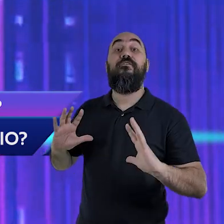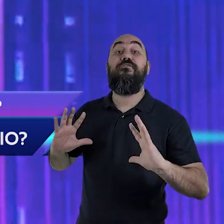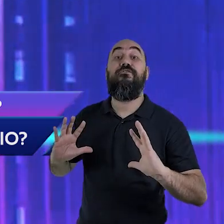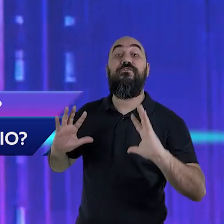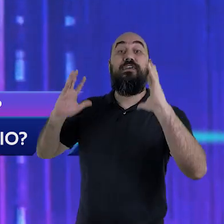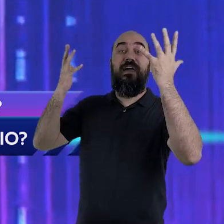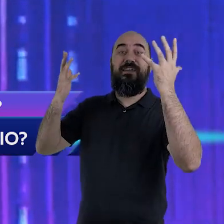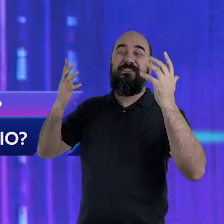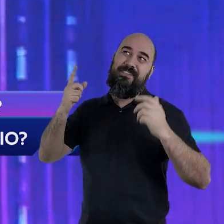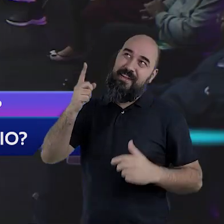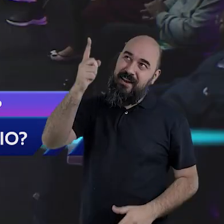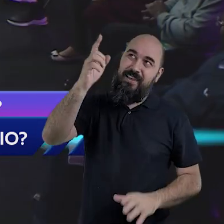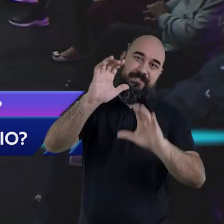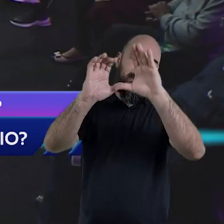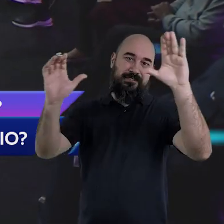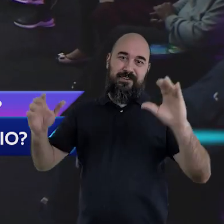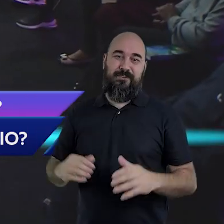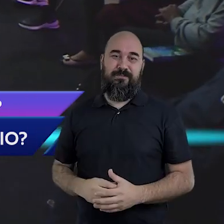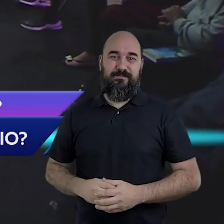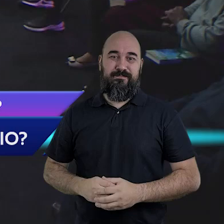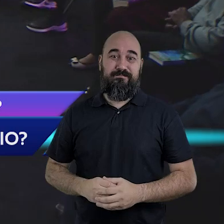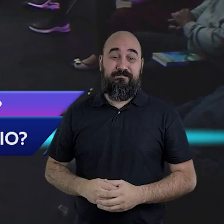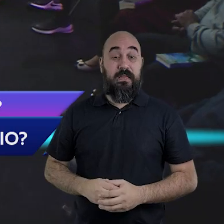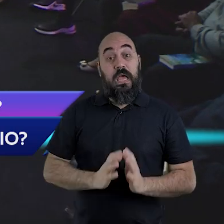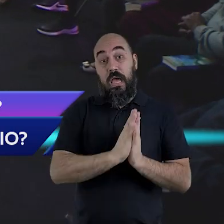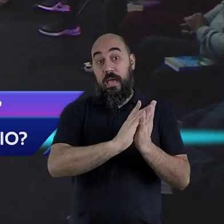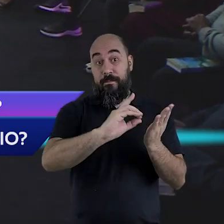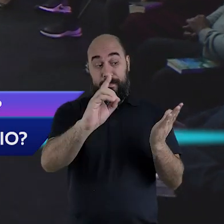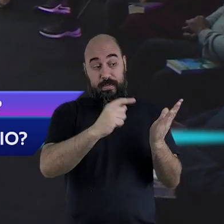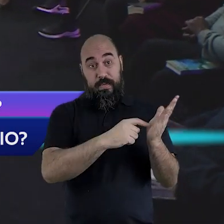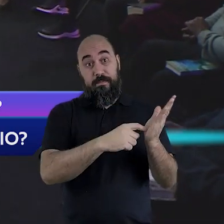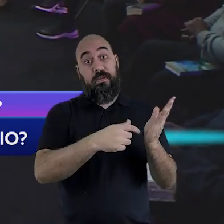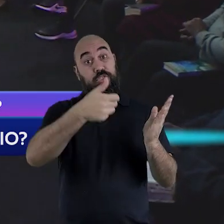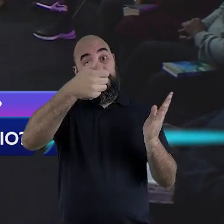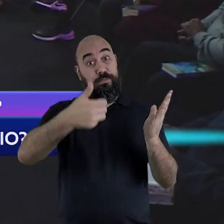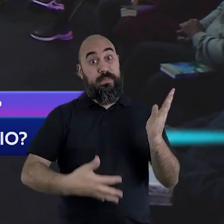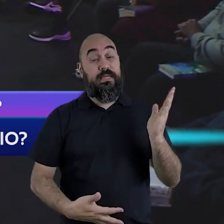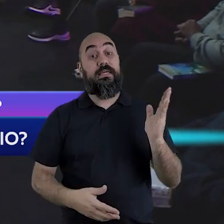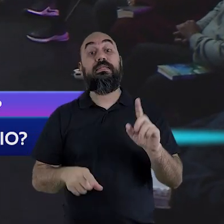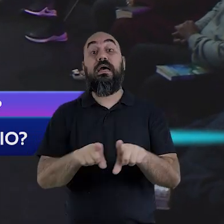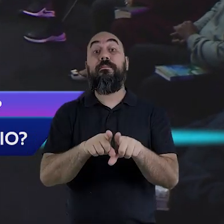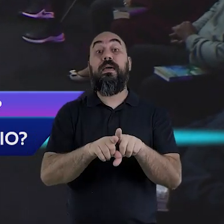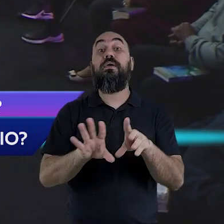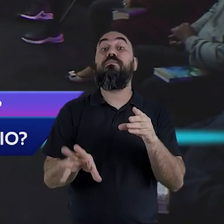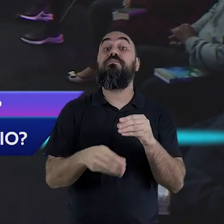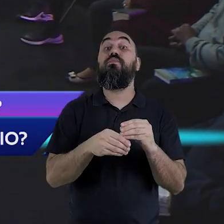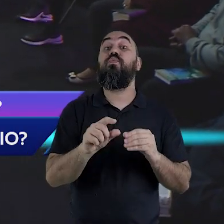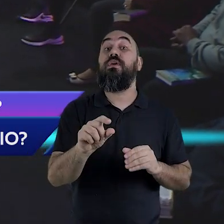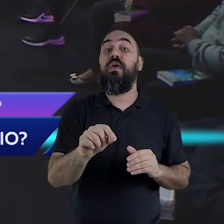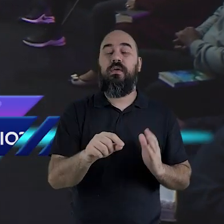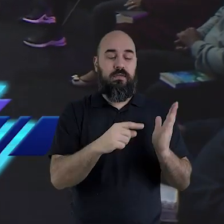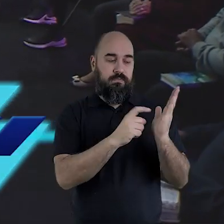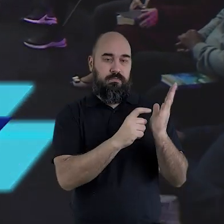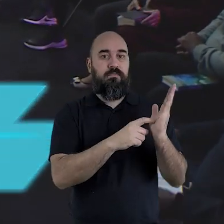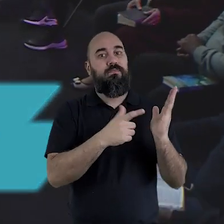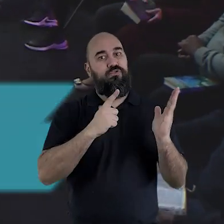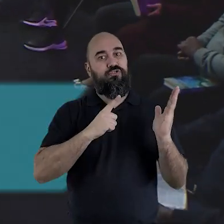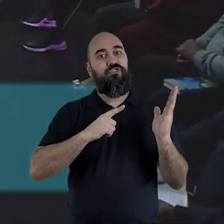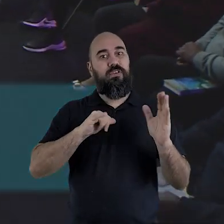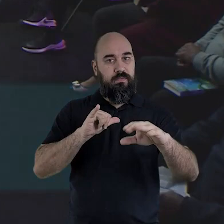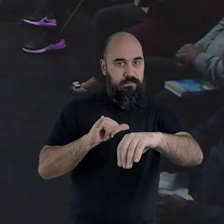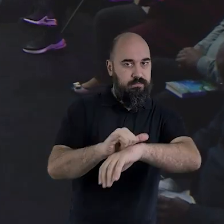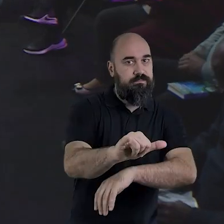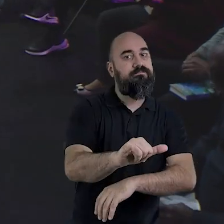humanos. A Bíblia também diz que Jesus seria traído por um amigo. Se vamos ao Salmo 41,